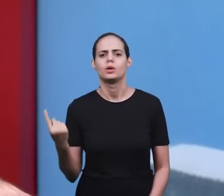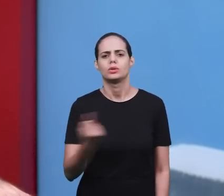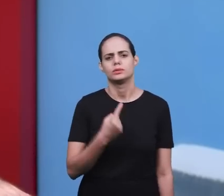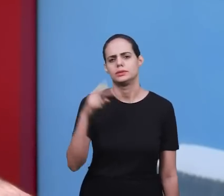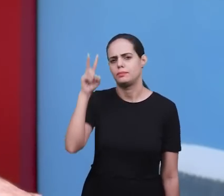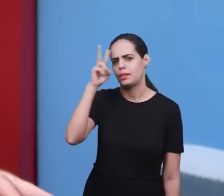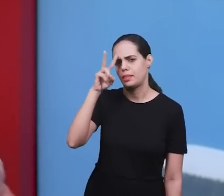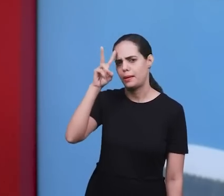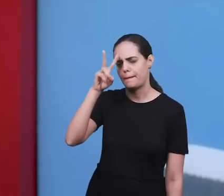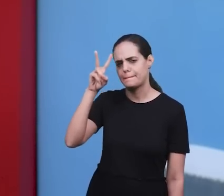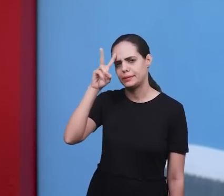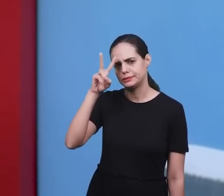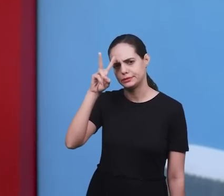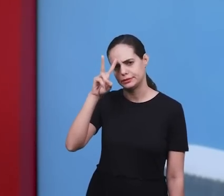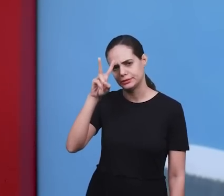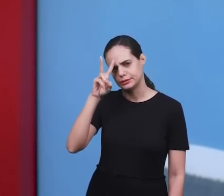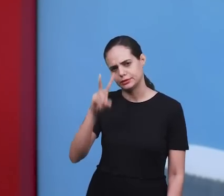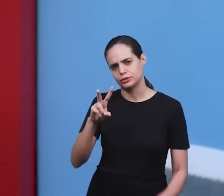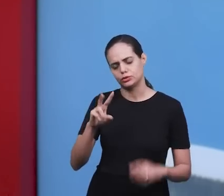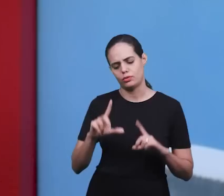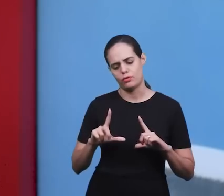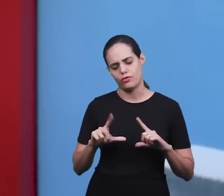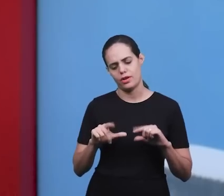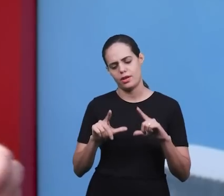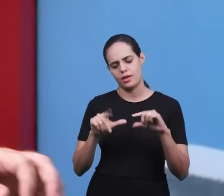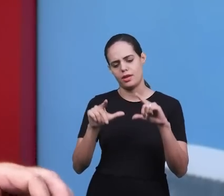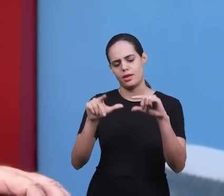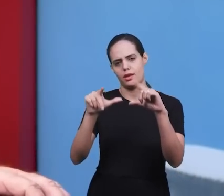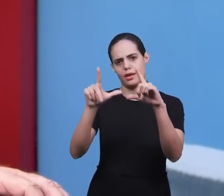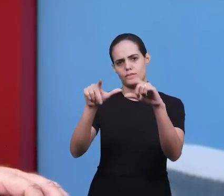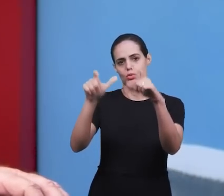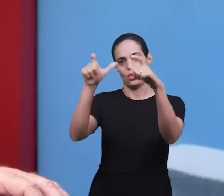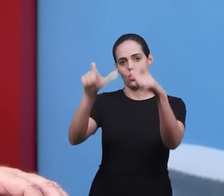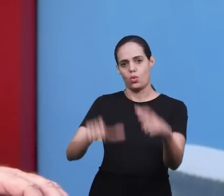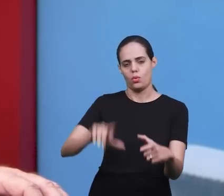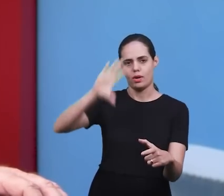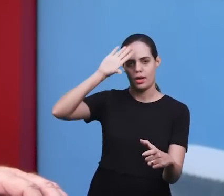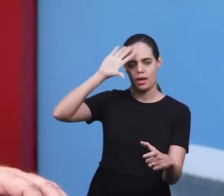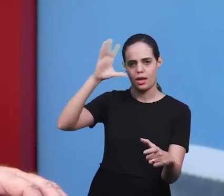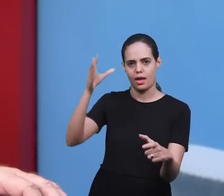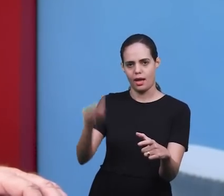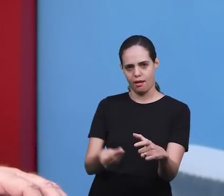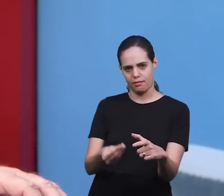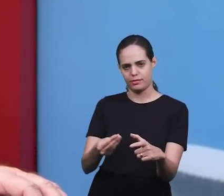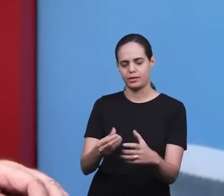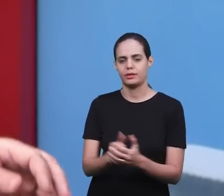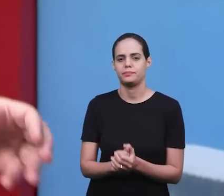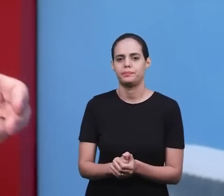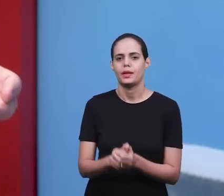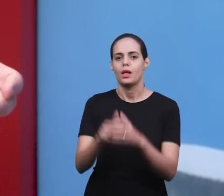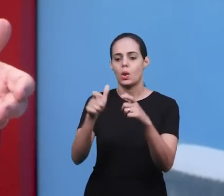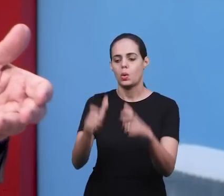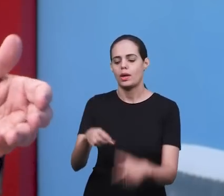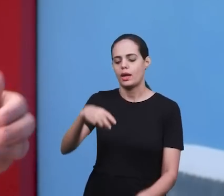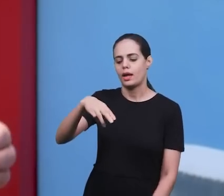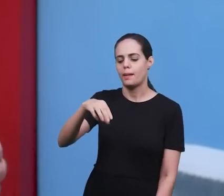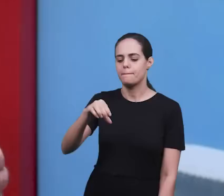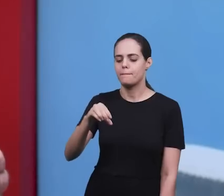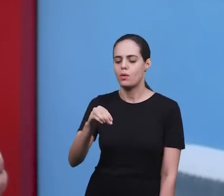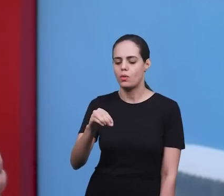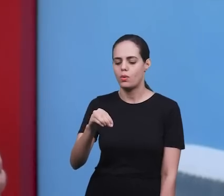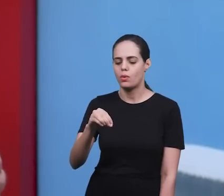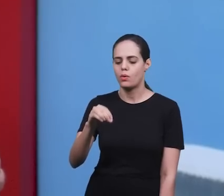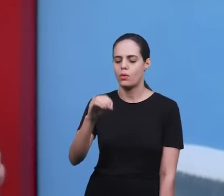nós fizemos a Namaíta, lá na África, em Moçambique. Que nós fomos